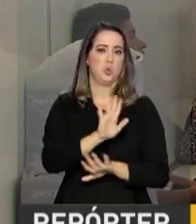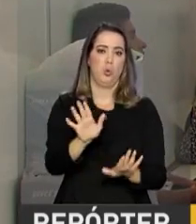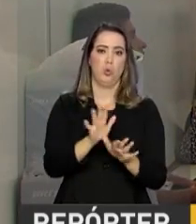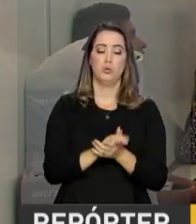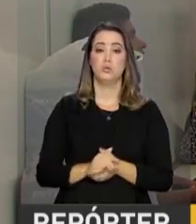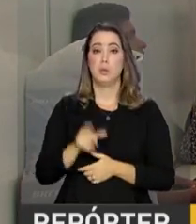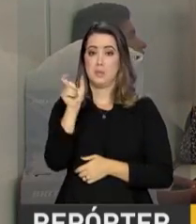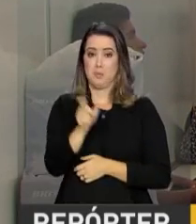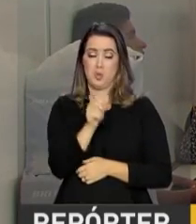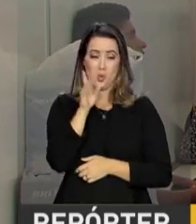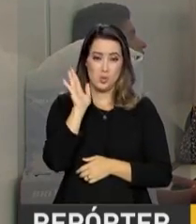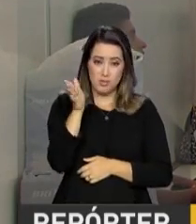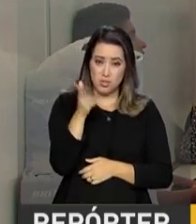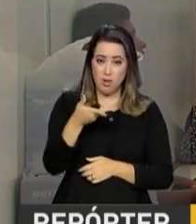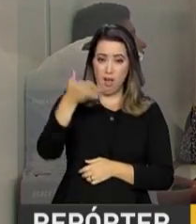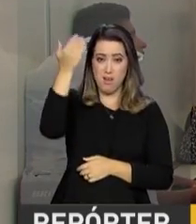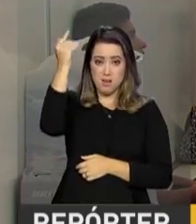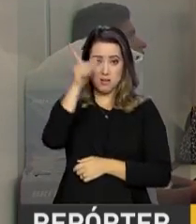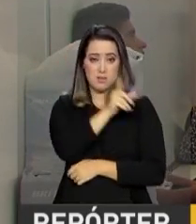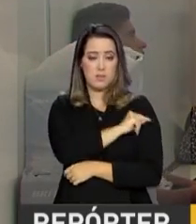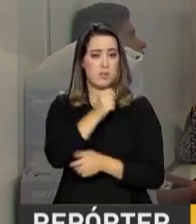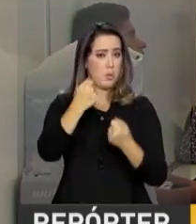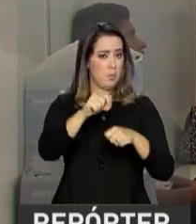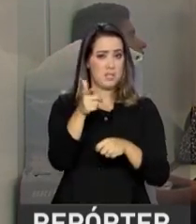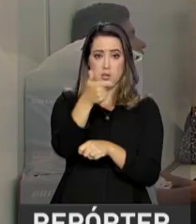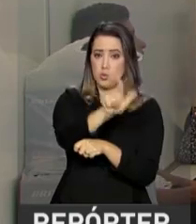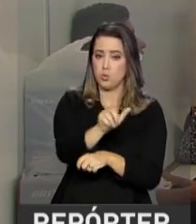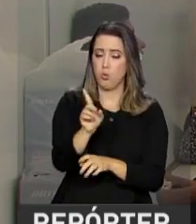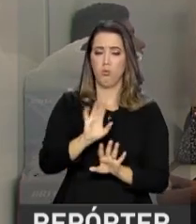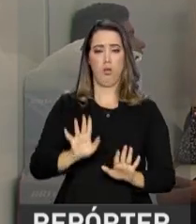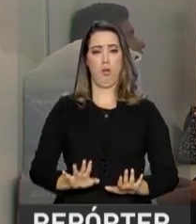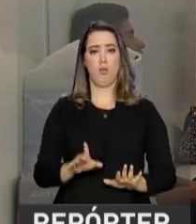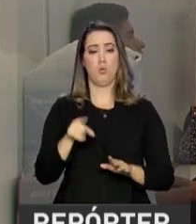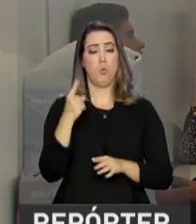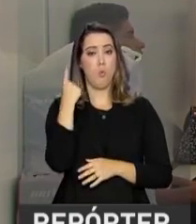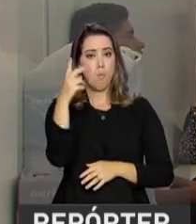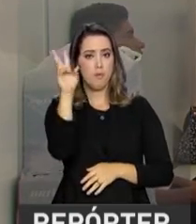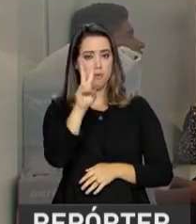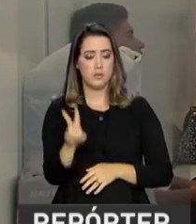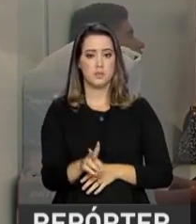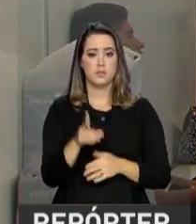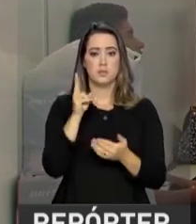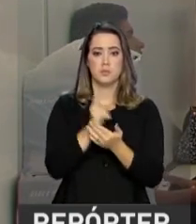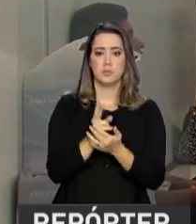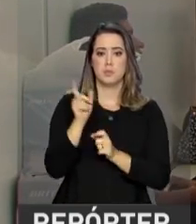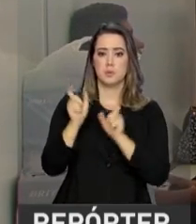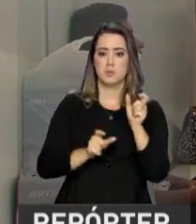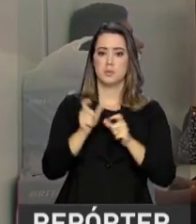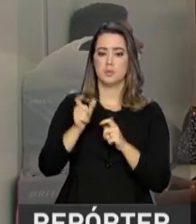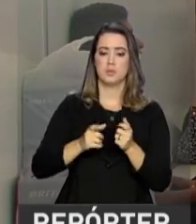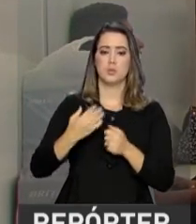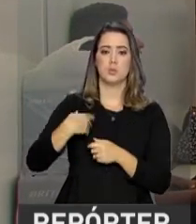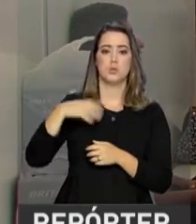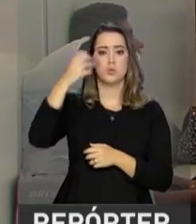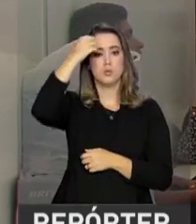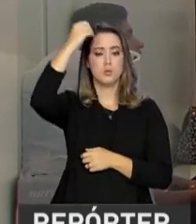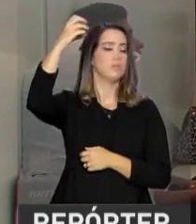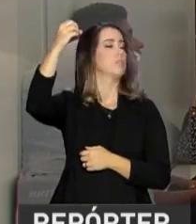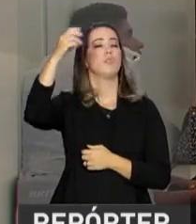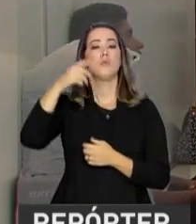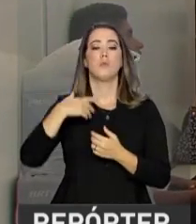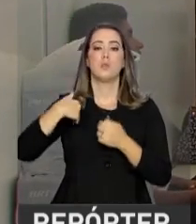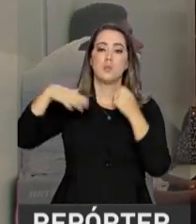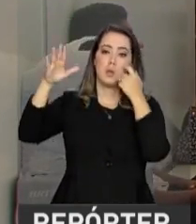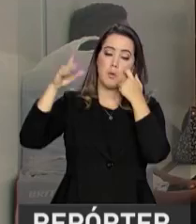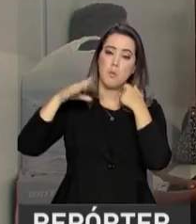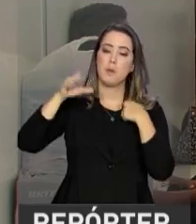da vacina não precisam tomar reforço, é uma dose única. E mesmo a pessoa que vai viajar para as áreas que estão com